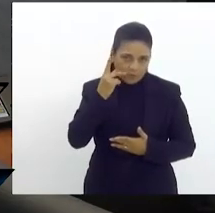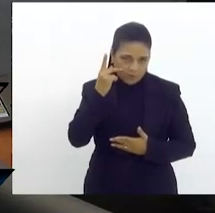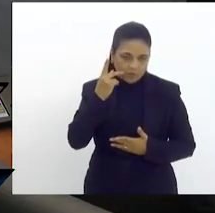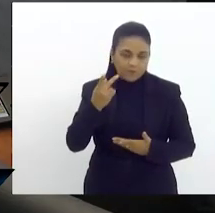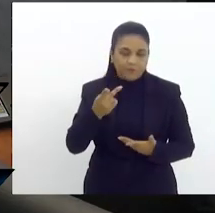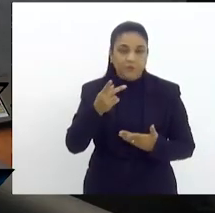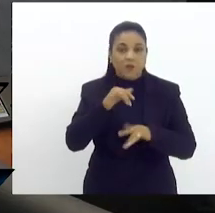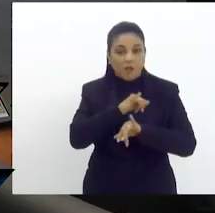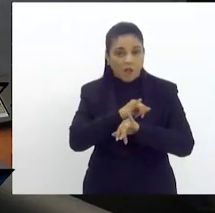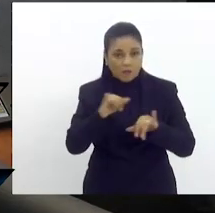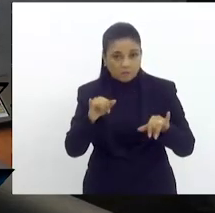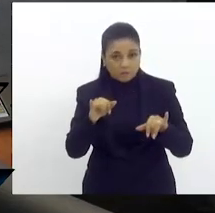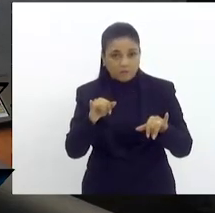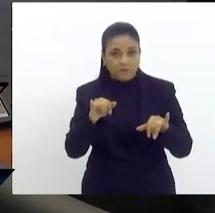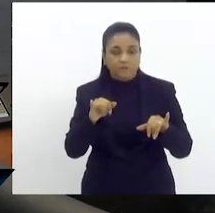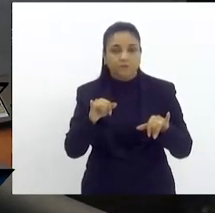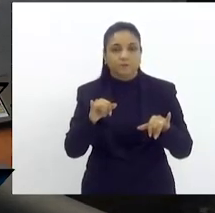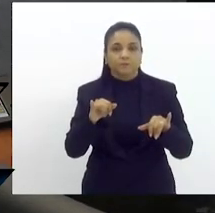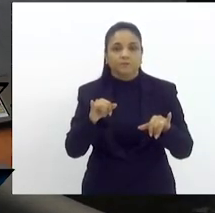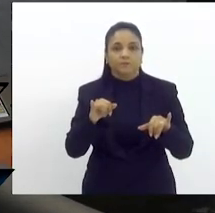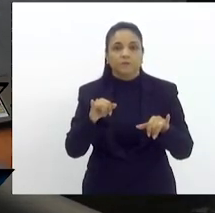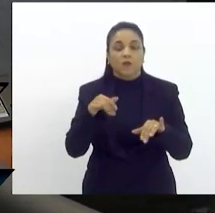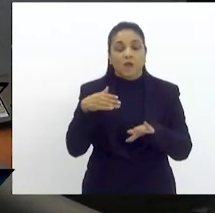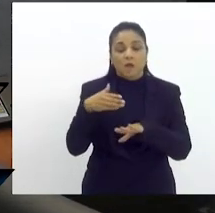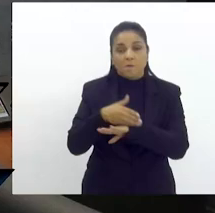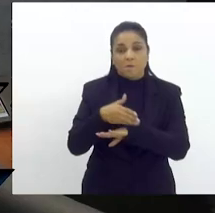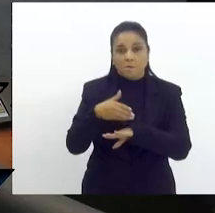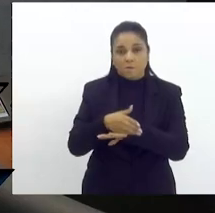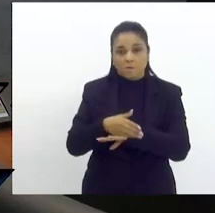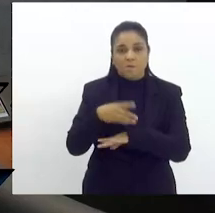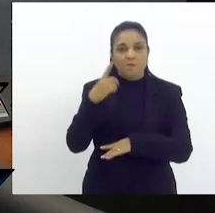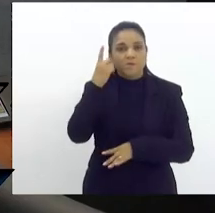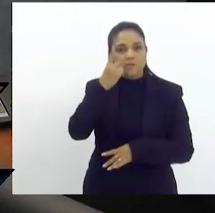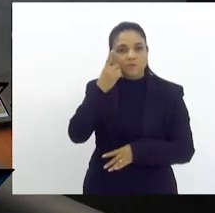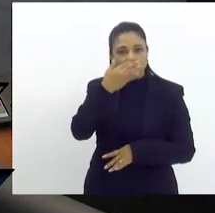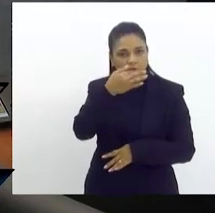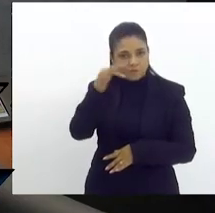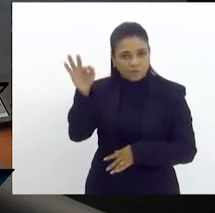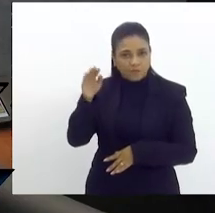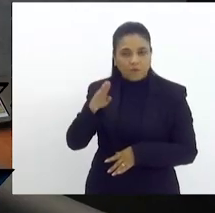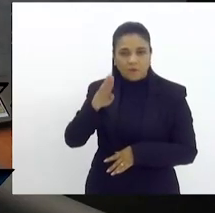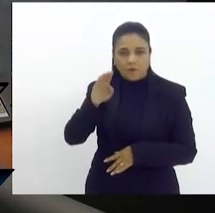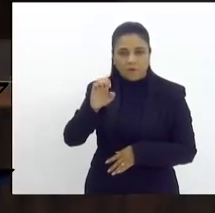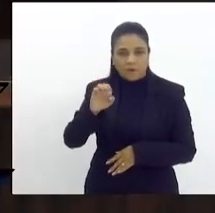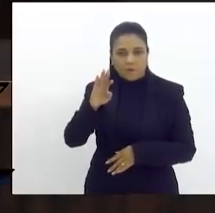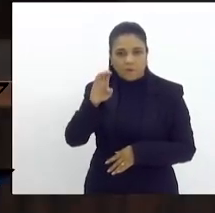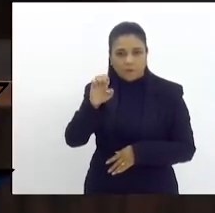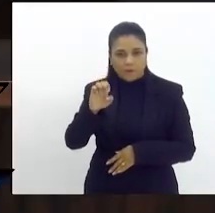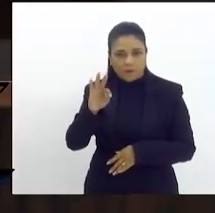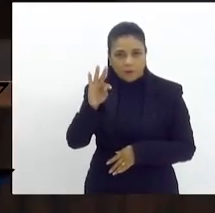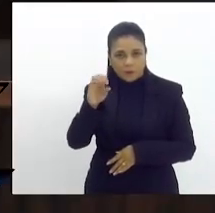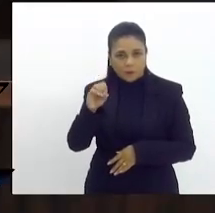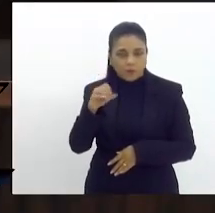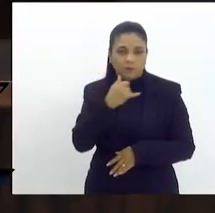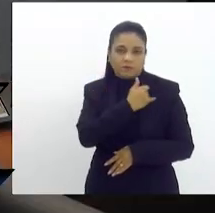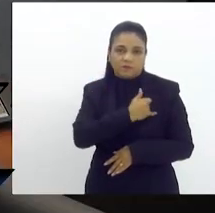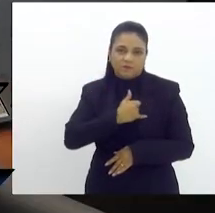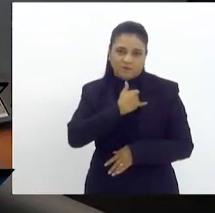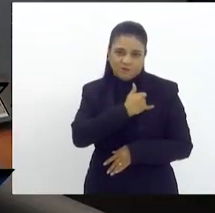quero anunciar aqui também quero anunciar aqui a presença do nosso deputado federal Bebeto São João de Meriti